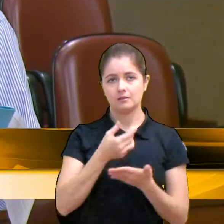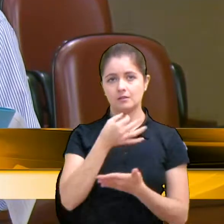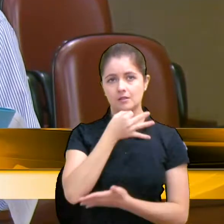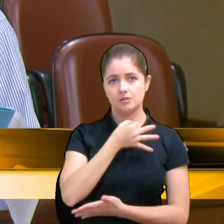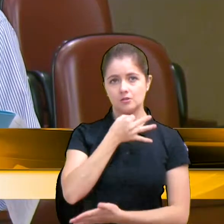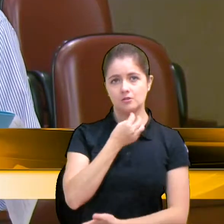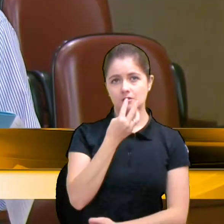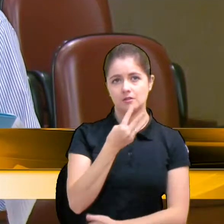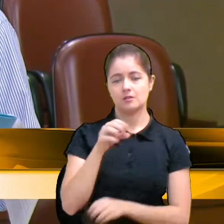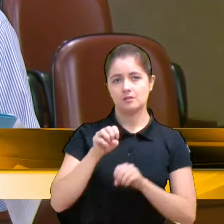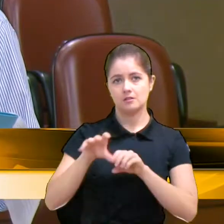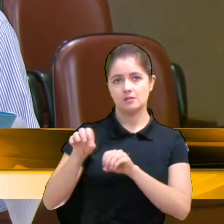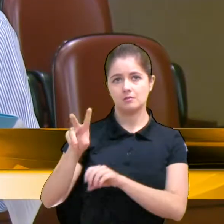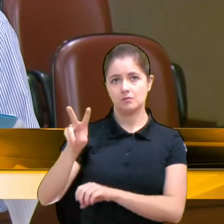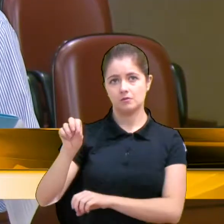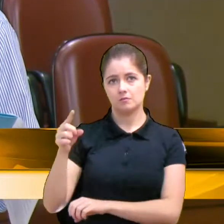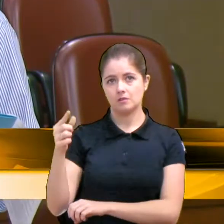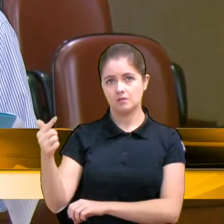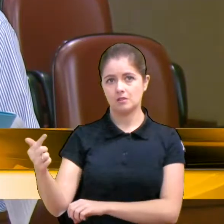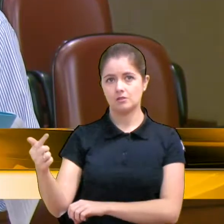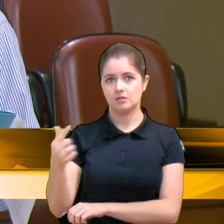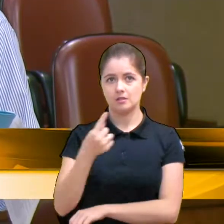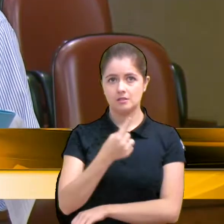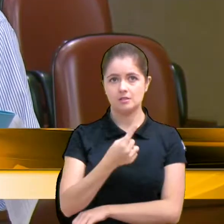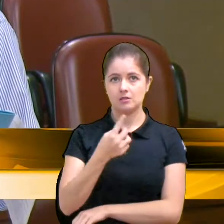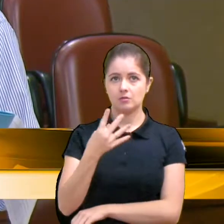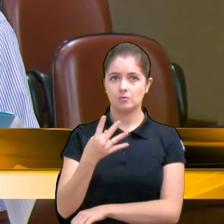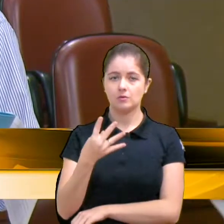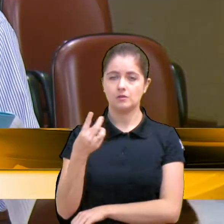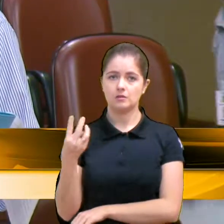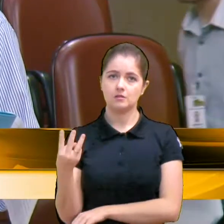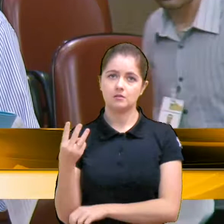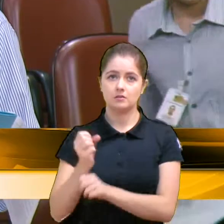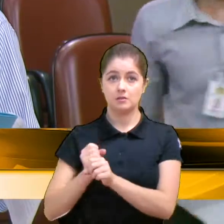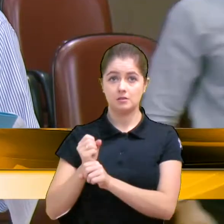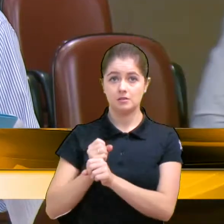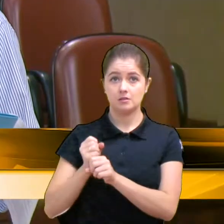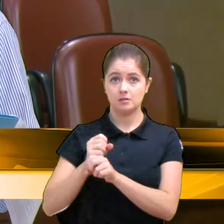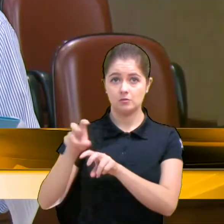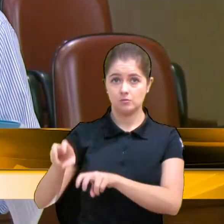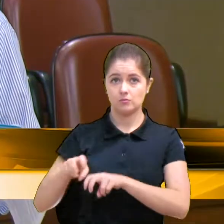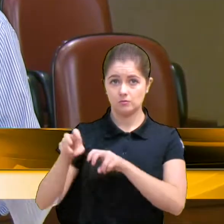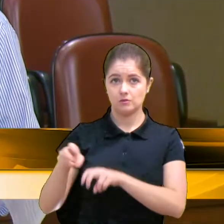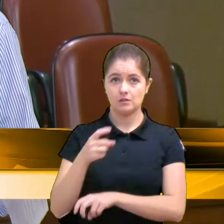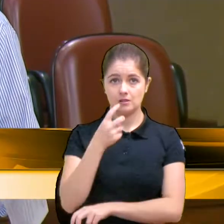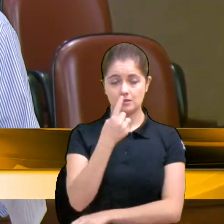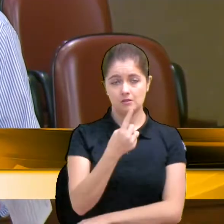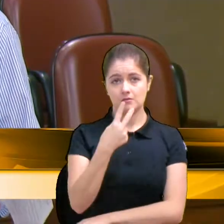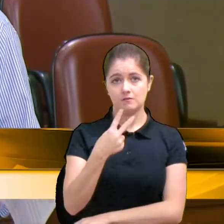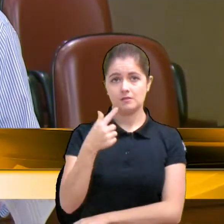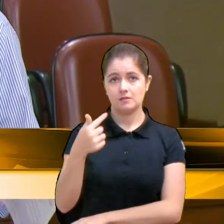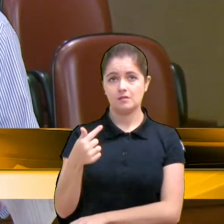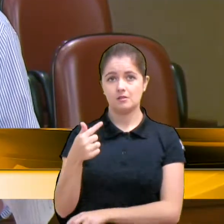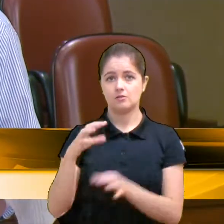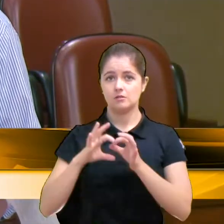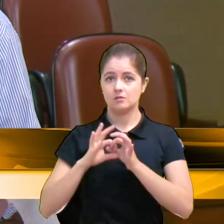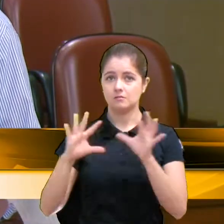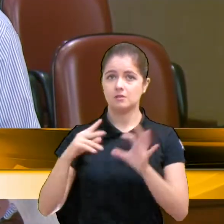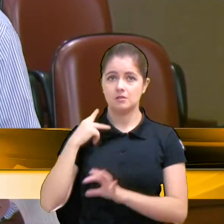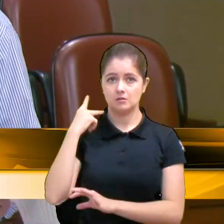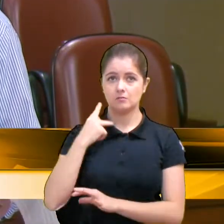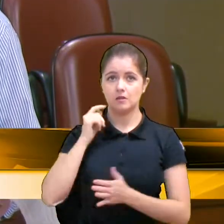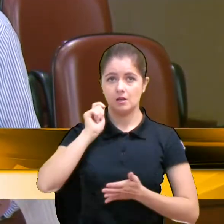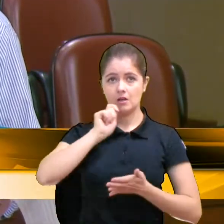de 2017, aos 142 anos da colonização e 127 da emancipação política. Assina esse vereador